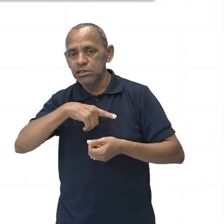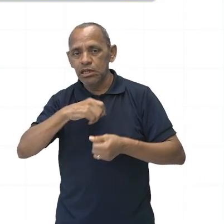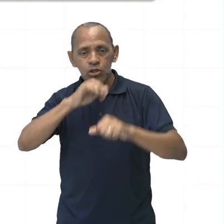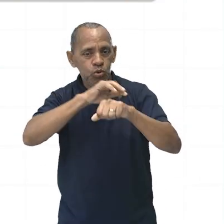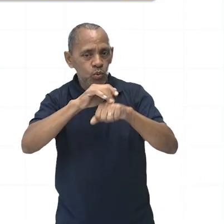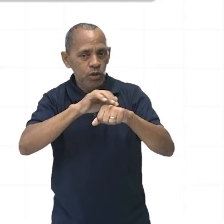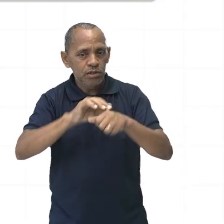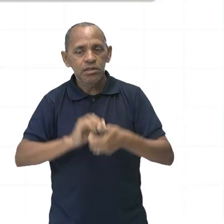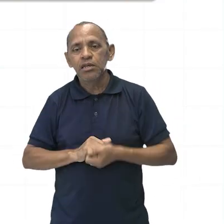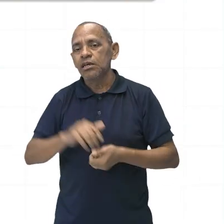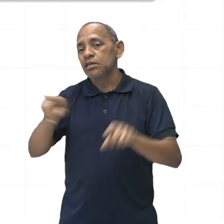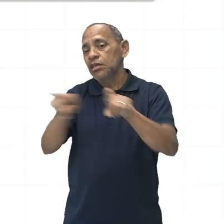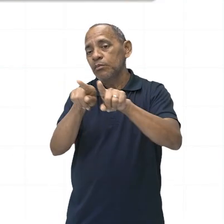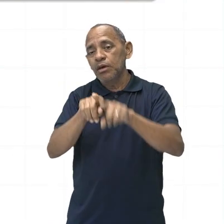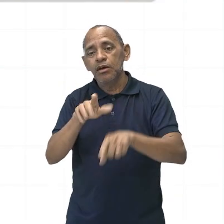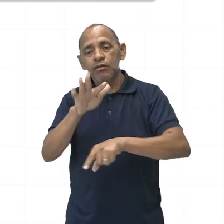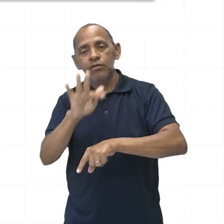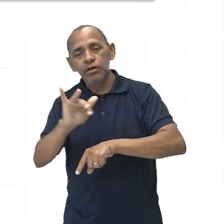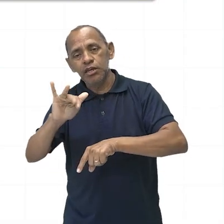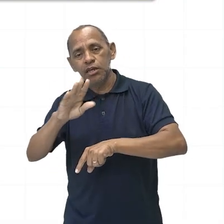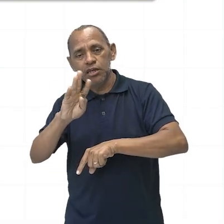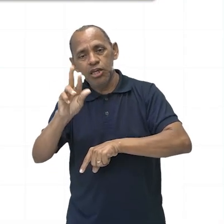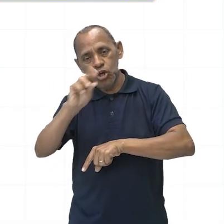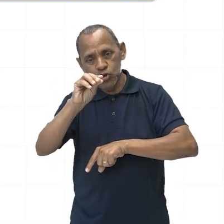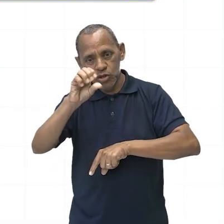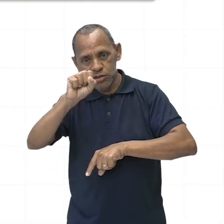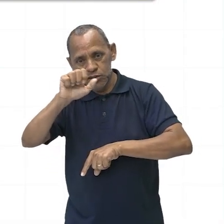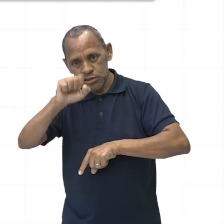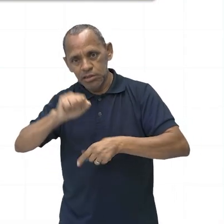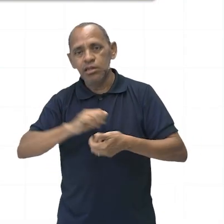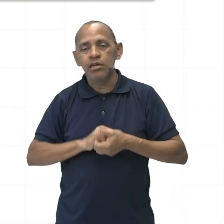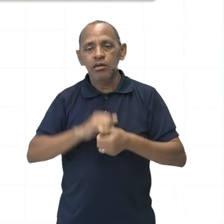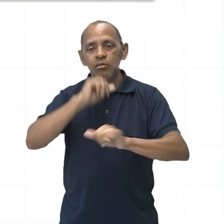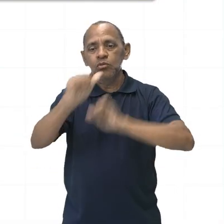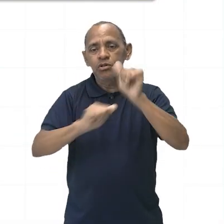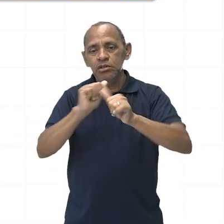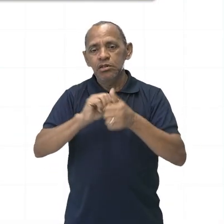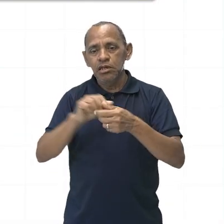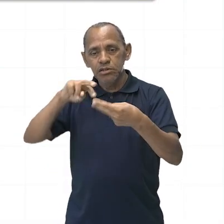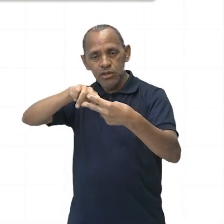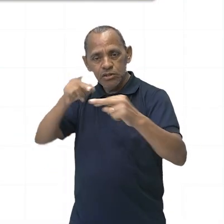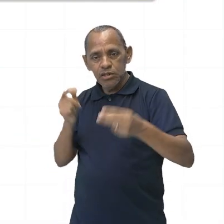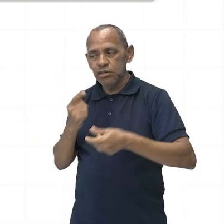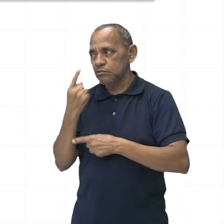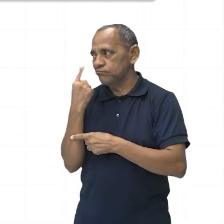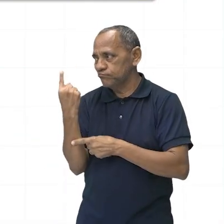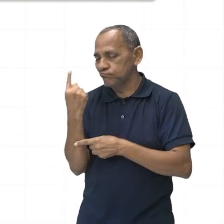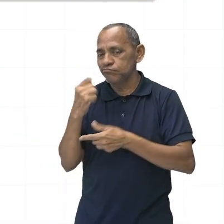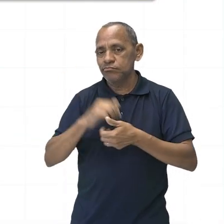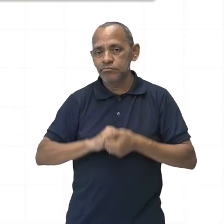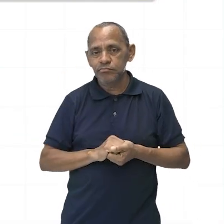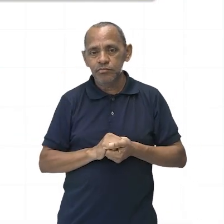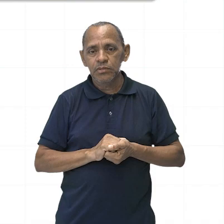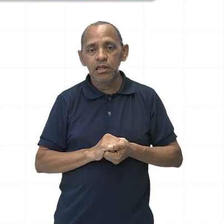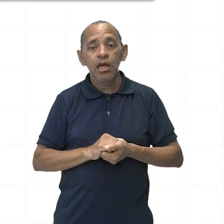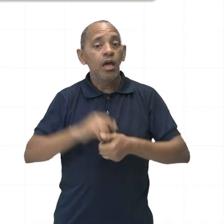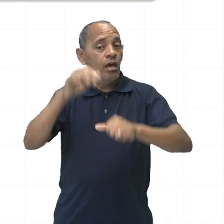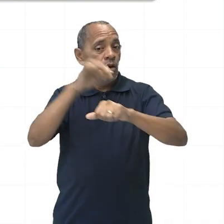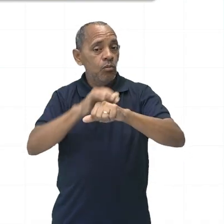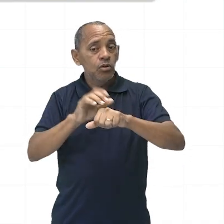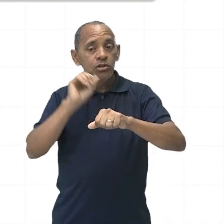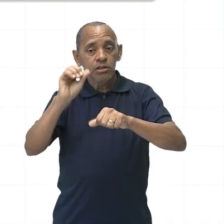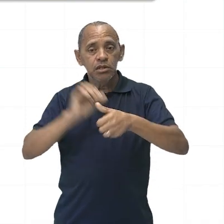a fibrose cística, que representa uma alteração no gene chamado CFTR. Ela é uma